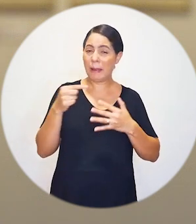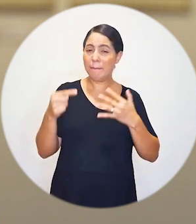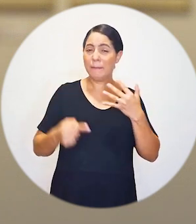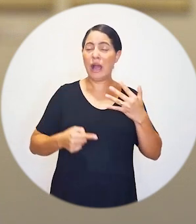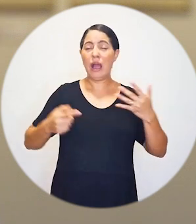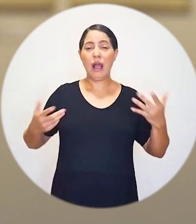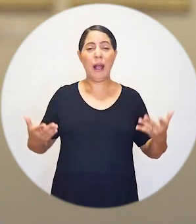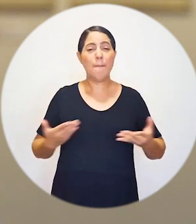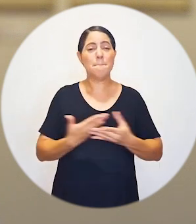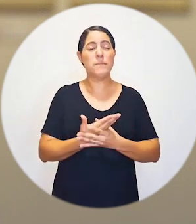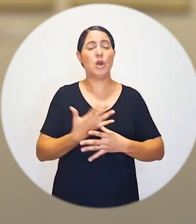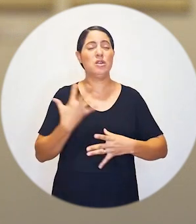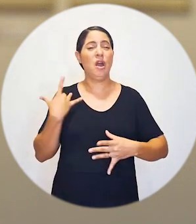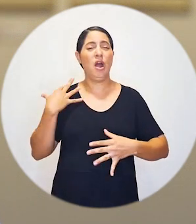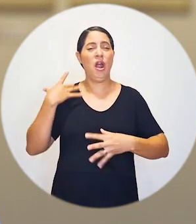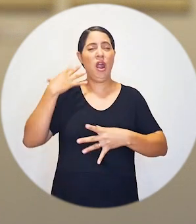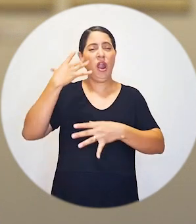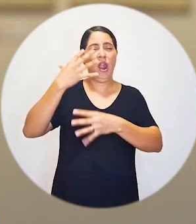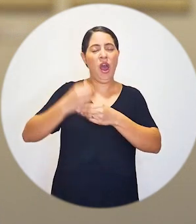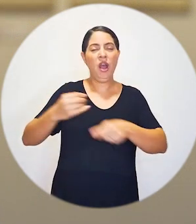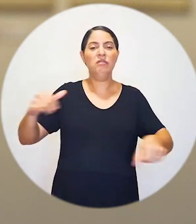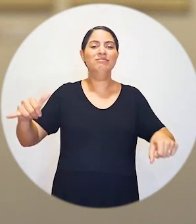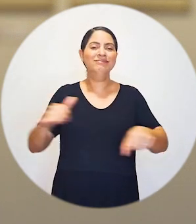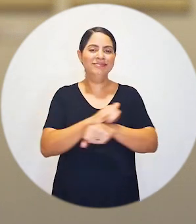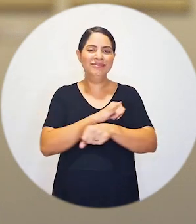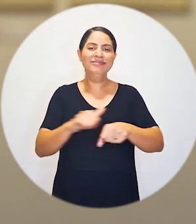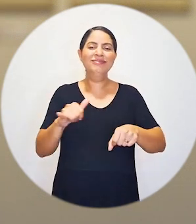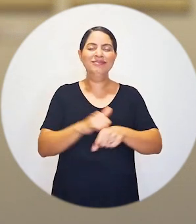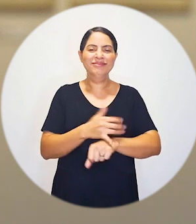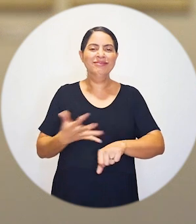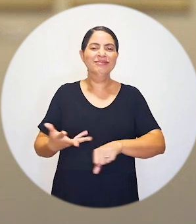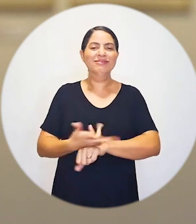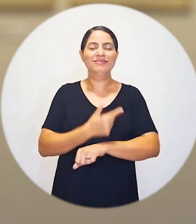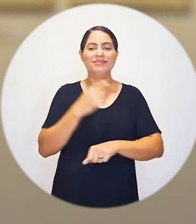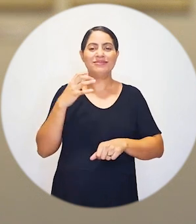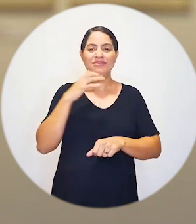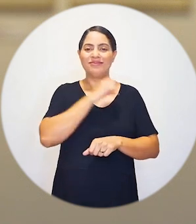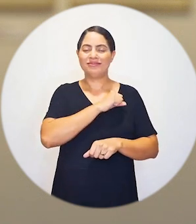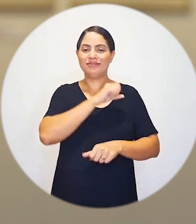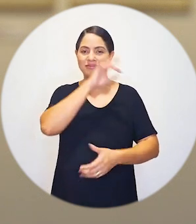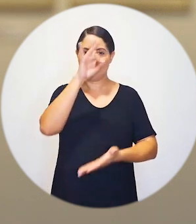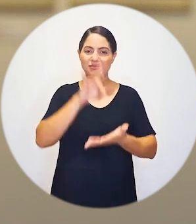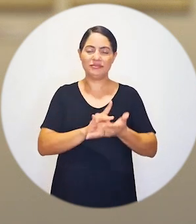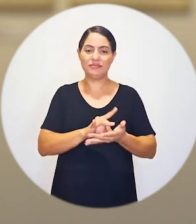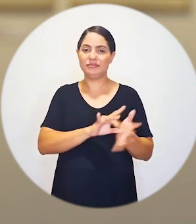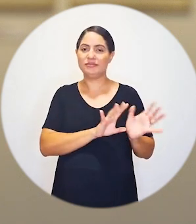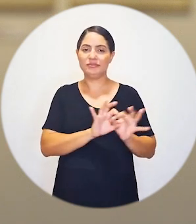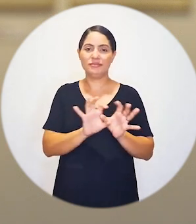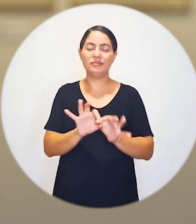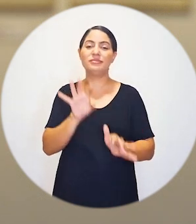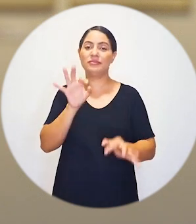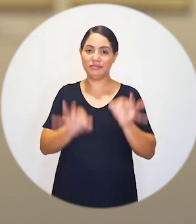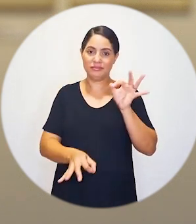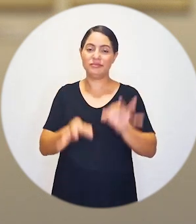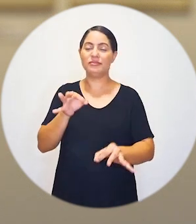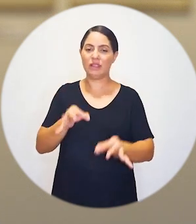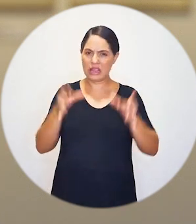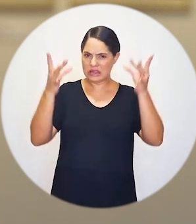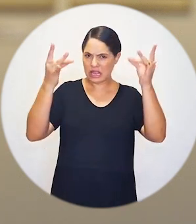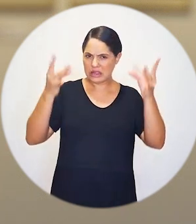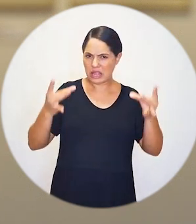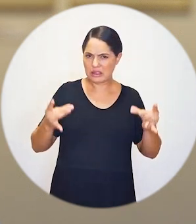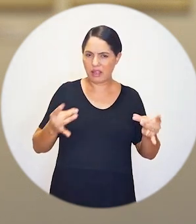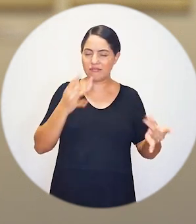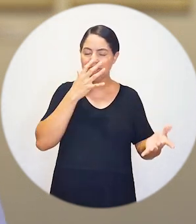de processos acumulados e buscou implementar estratégias para garantir maior celeridade e eficiência no julgamento